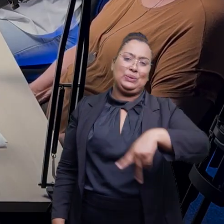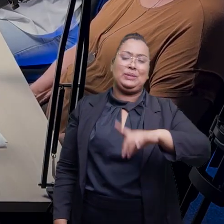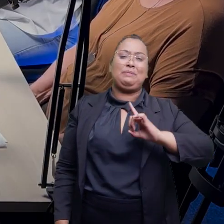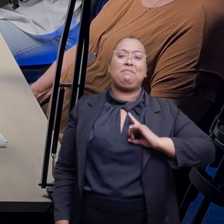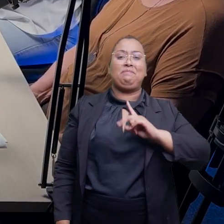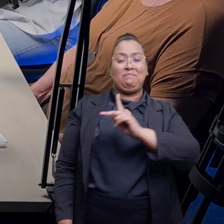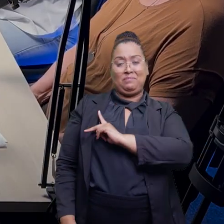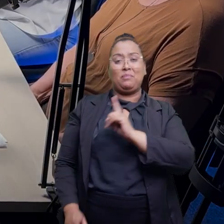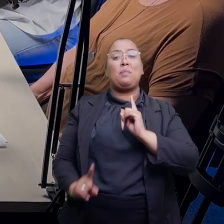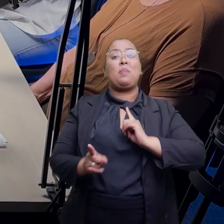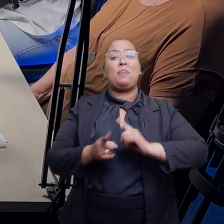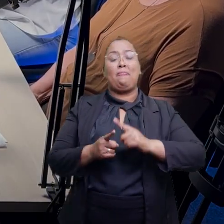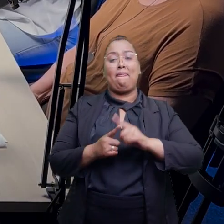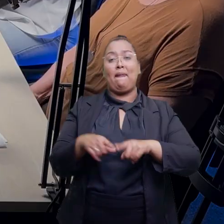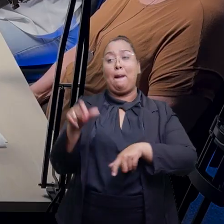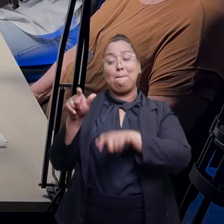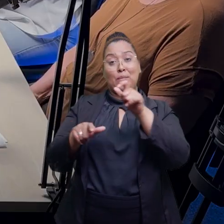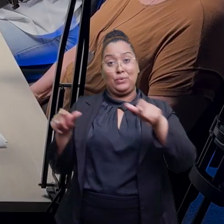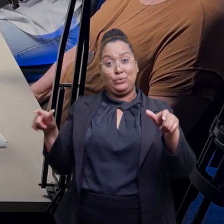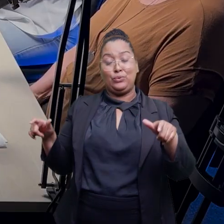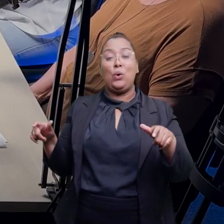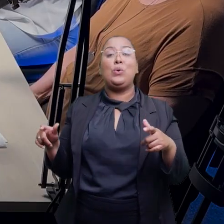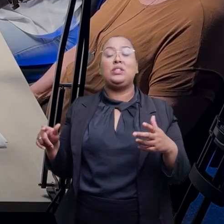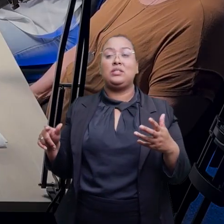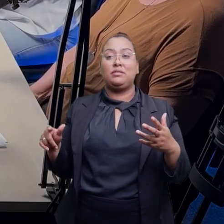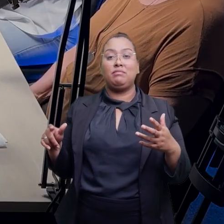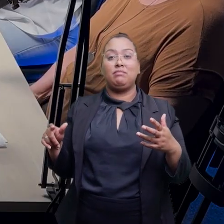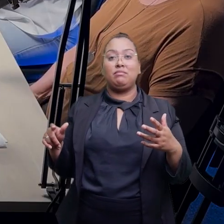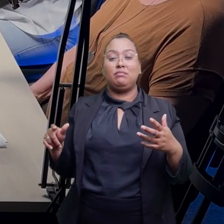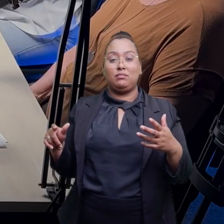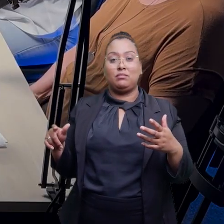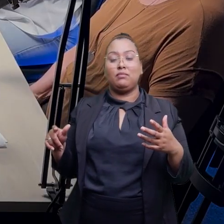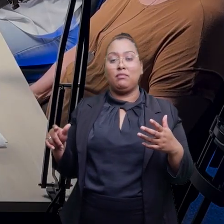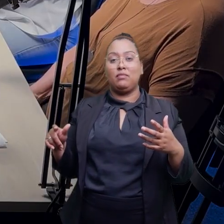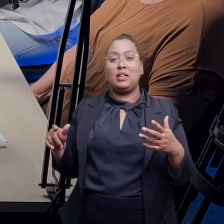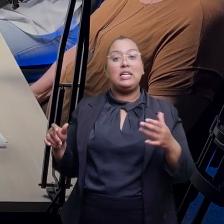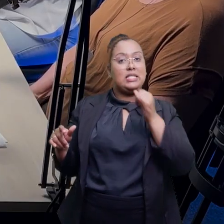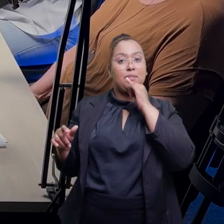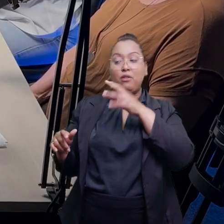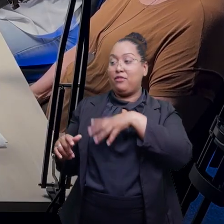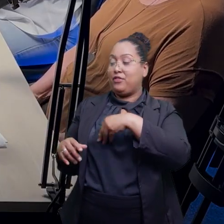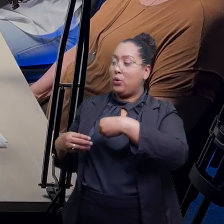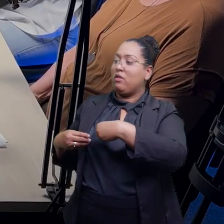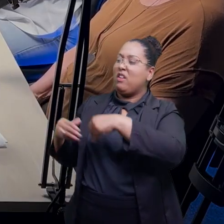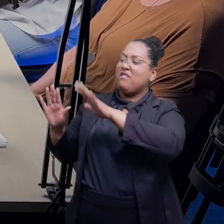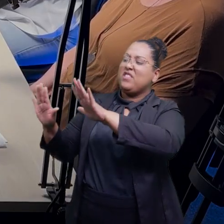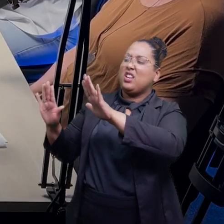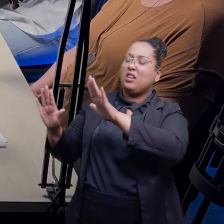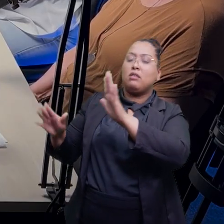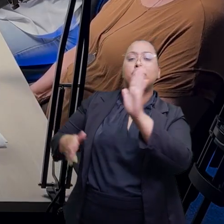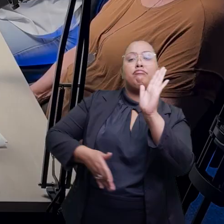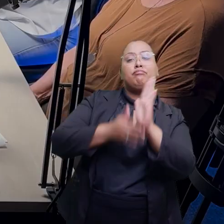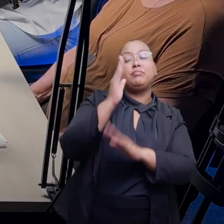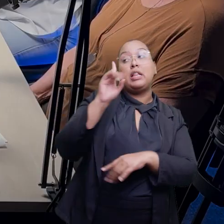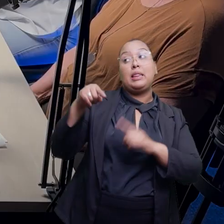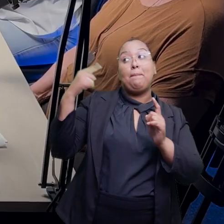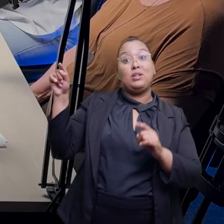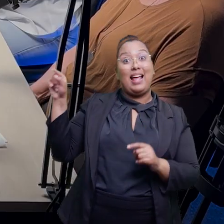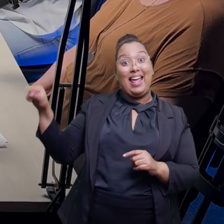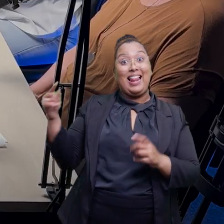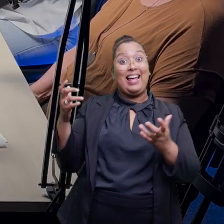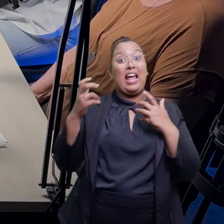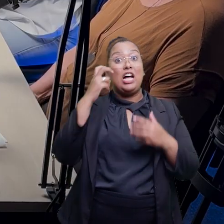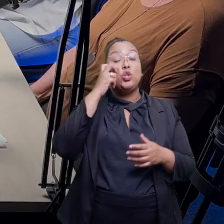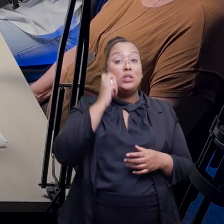na defensoria, porque são pessoas que deixam, né, os filhos com alguém, essa pessoa depois de muitos anos entra com um pedido